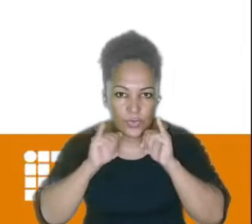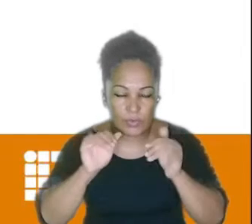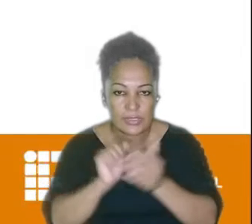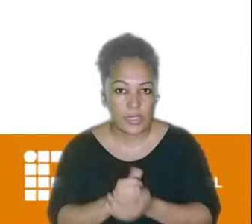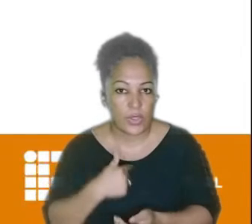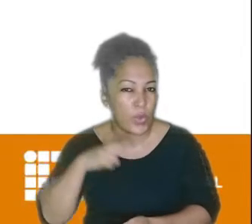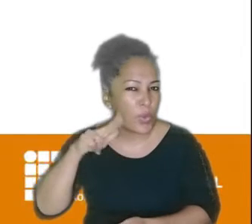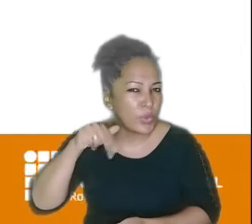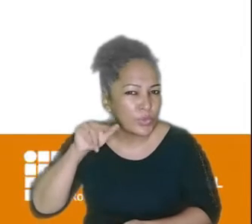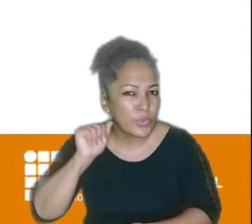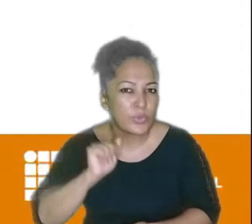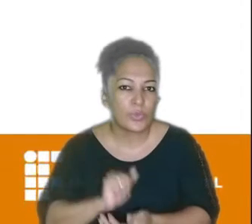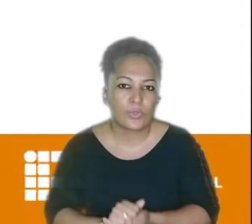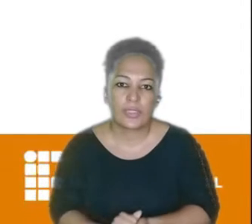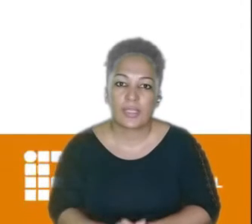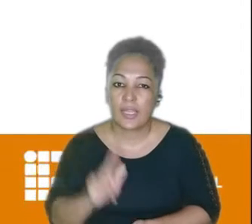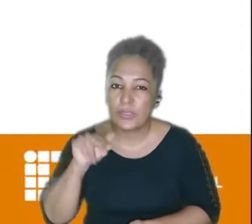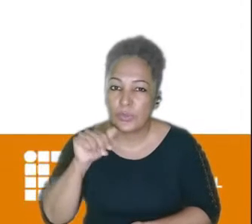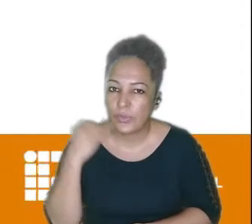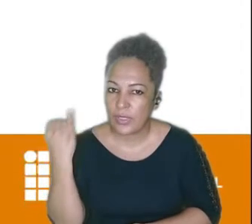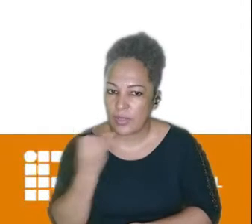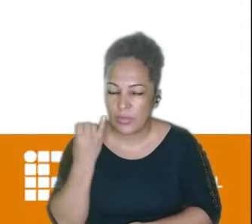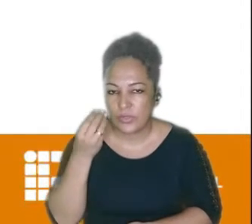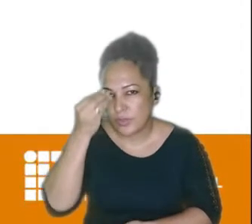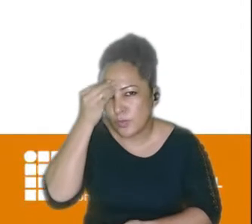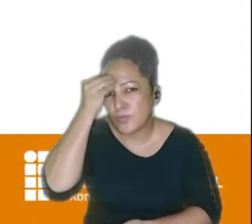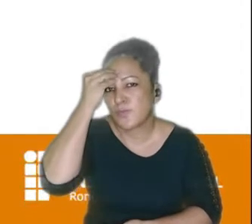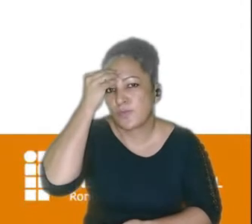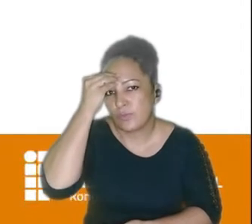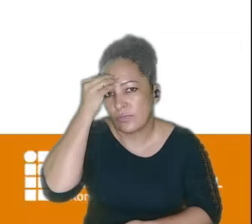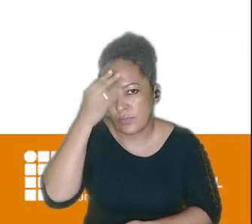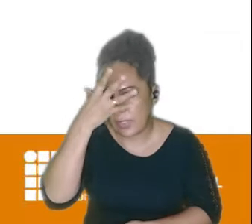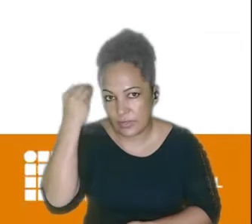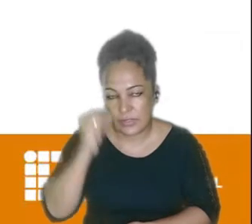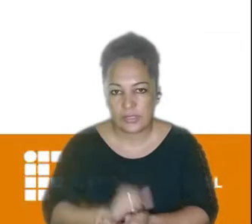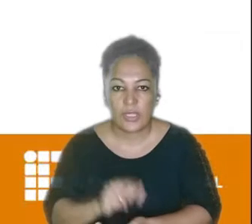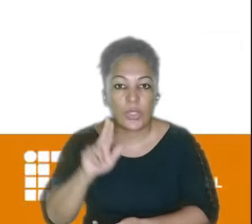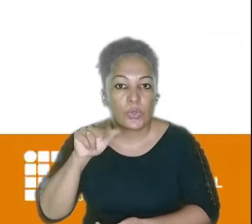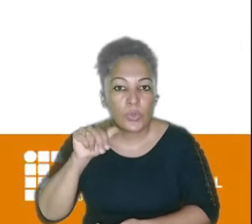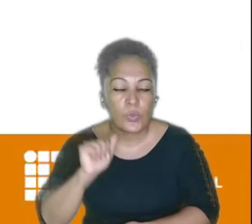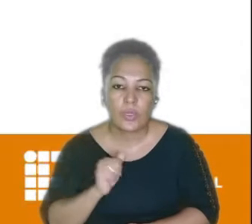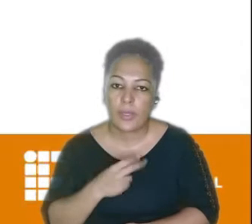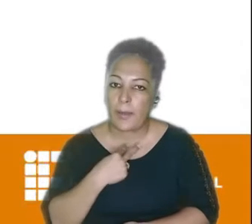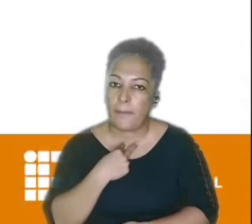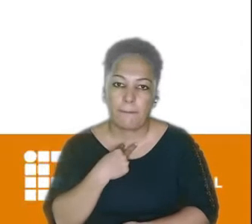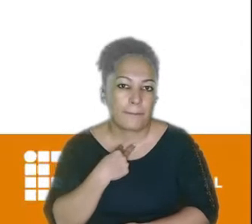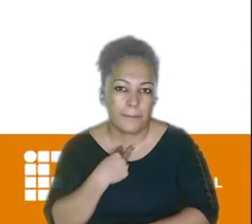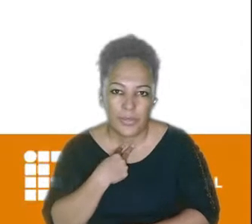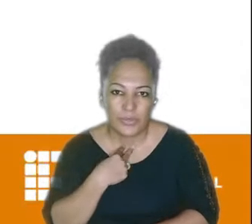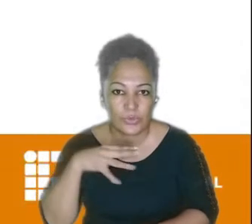Eu nunca, jamais, anotem isso que é importante, prega na porta da geladeira para não esquecer. Nunca